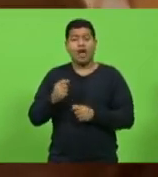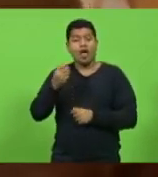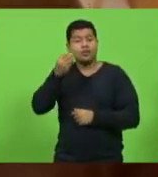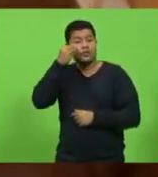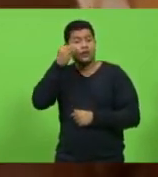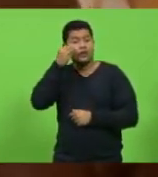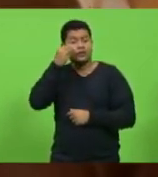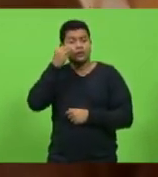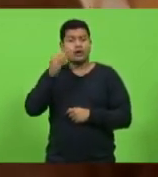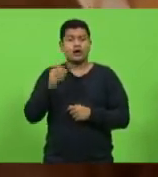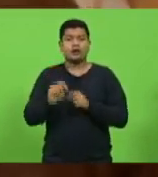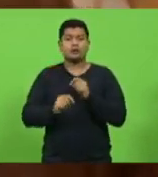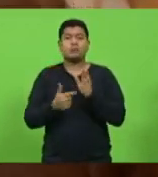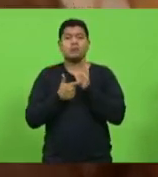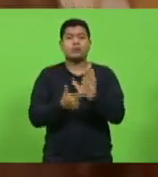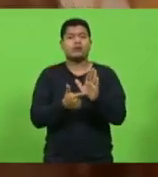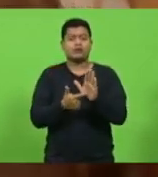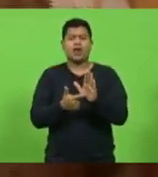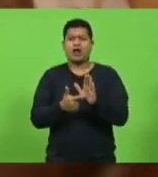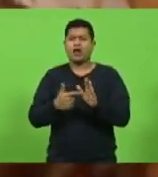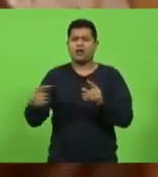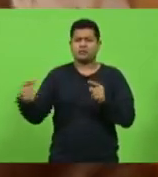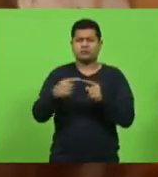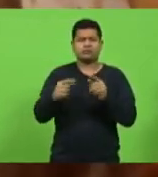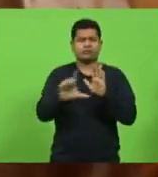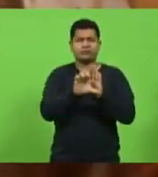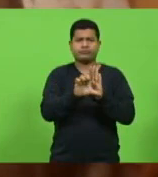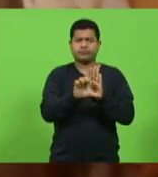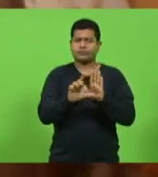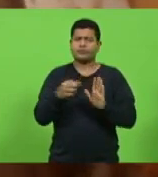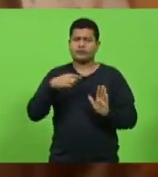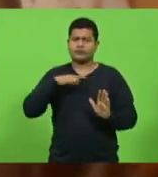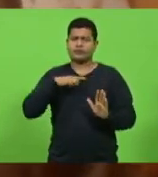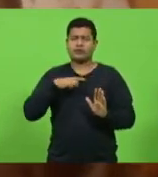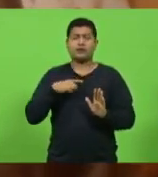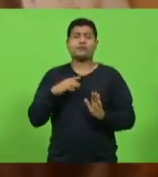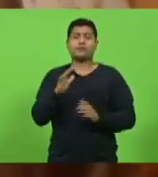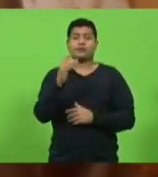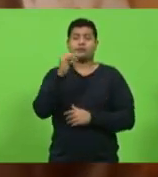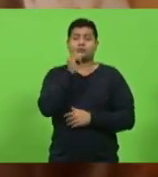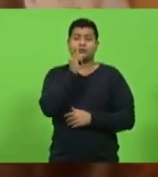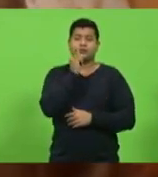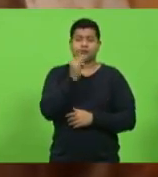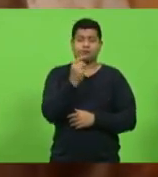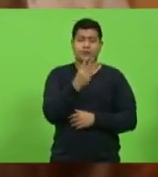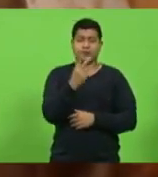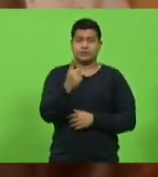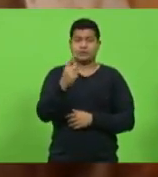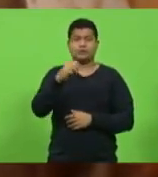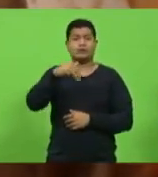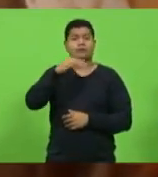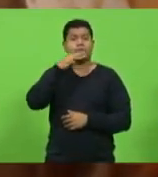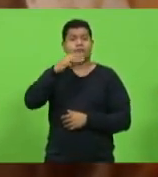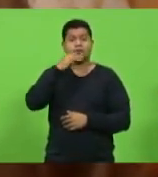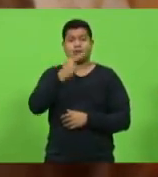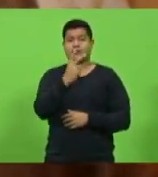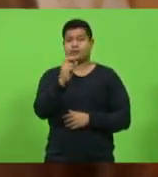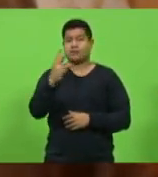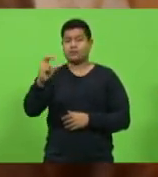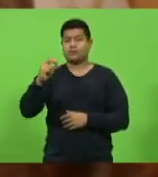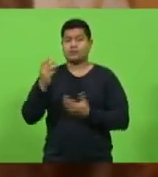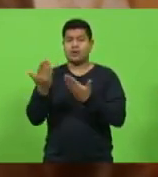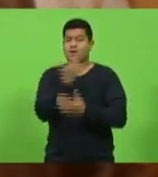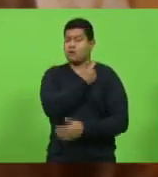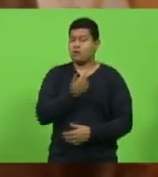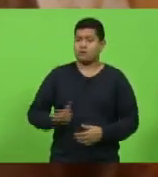ato, o que não conseguiu. Primeiro, em 31 de março de 2020, o governador, em mensagem